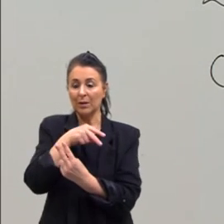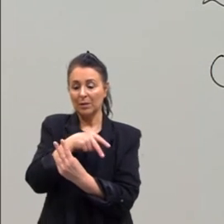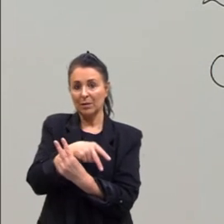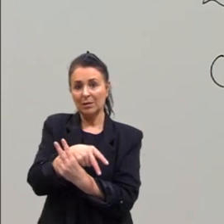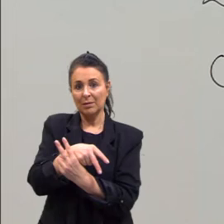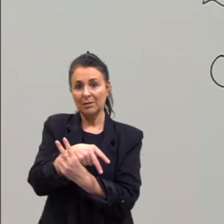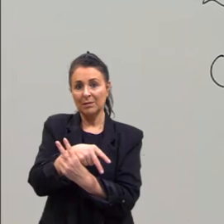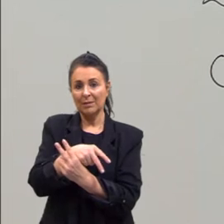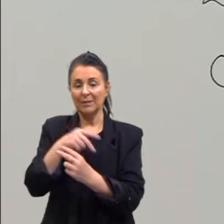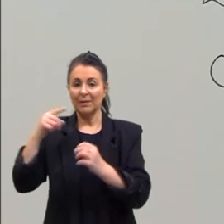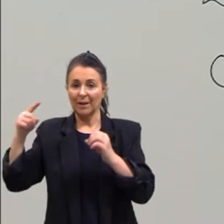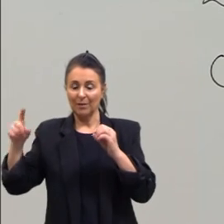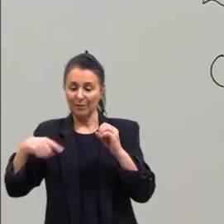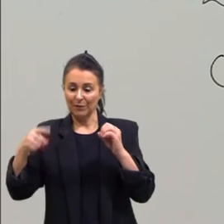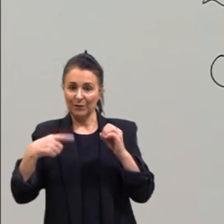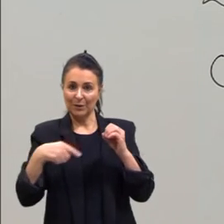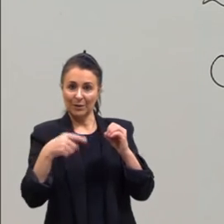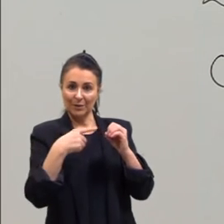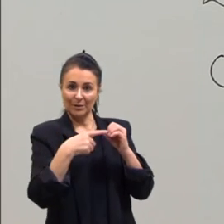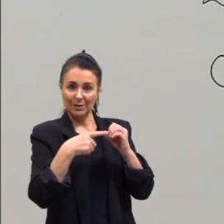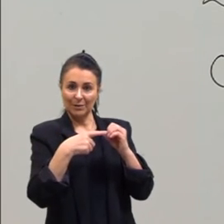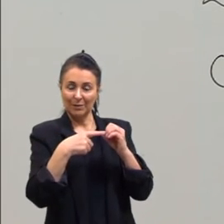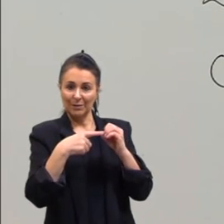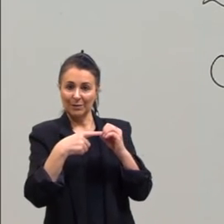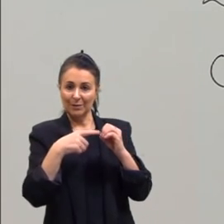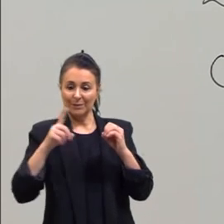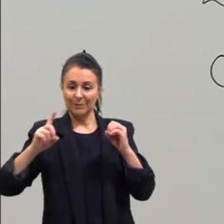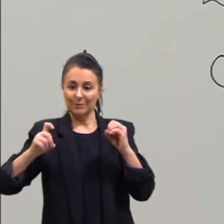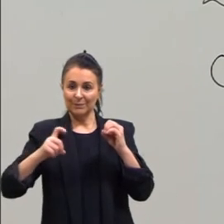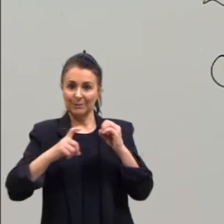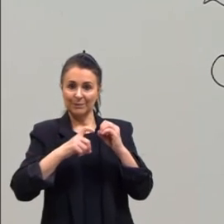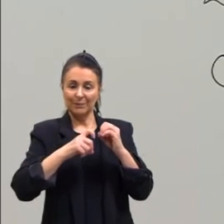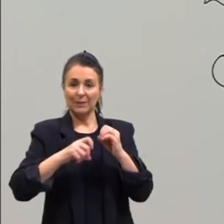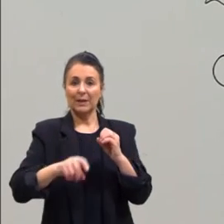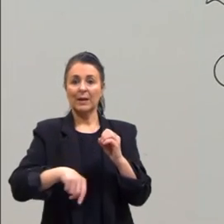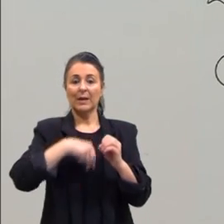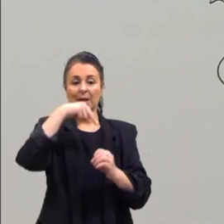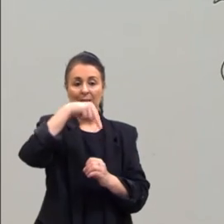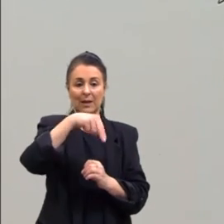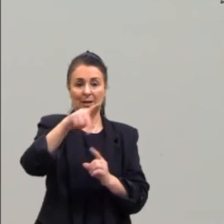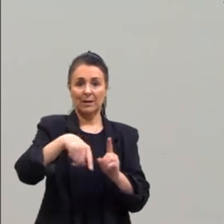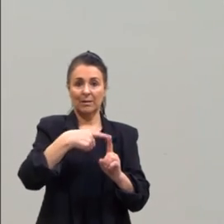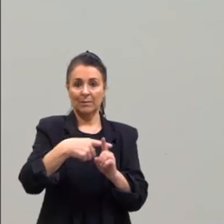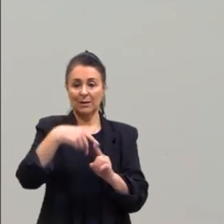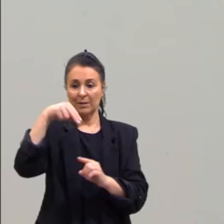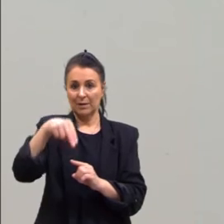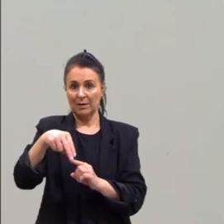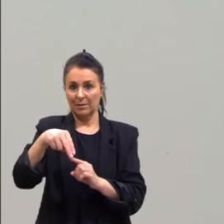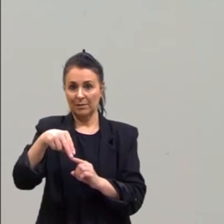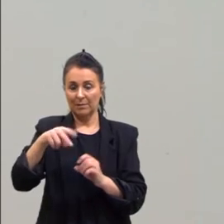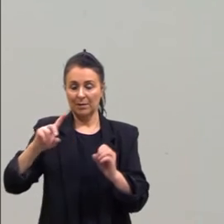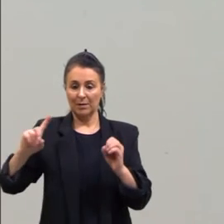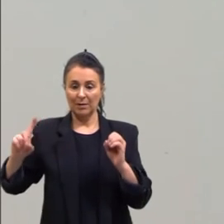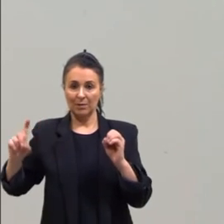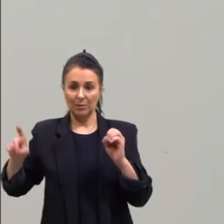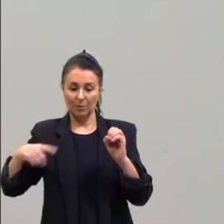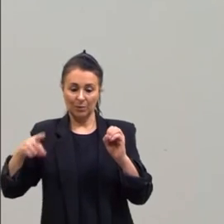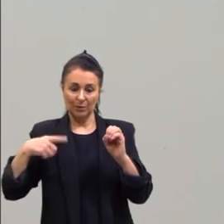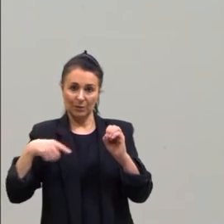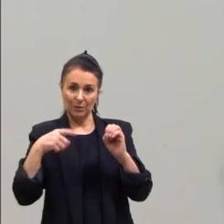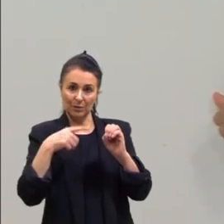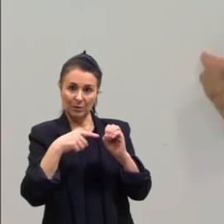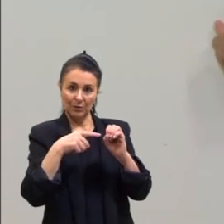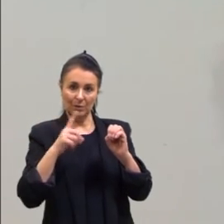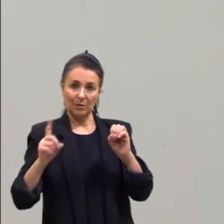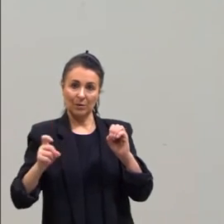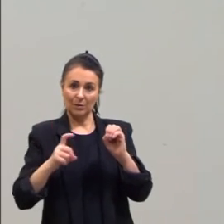fecundação Então esse n + Zene através da fecundação vai formar um